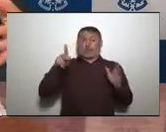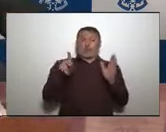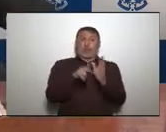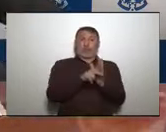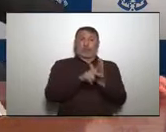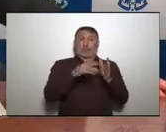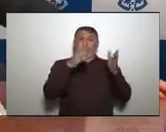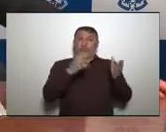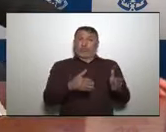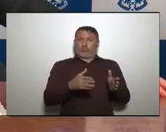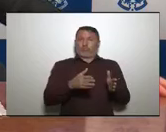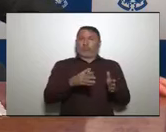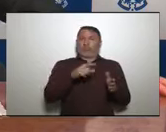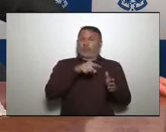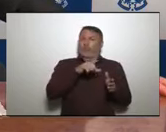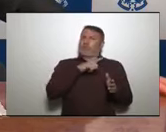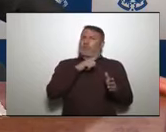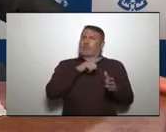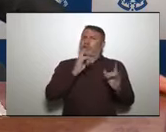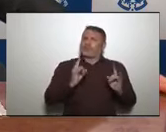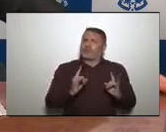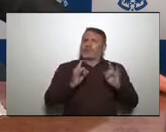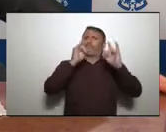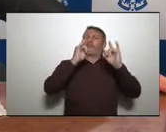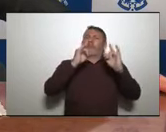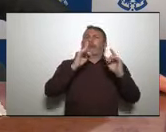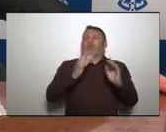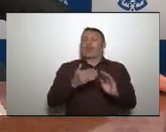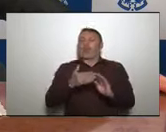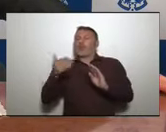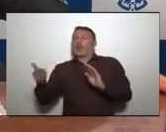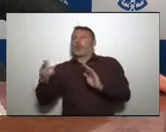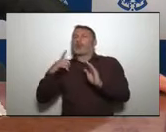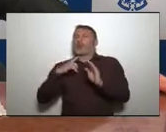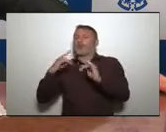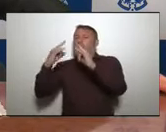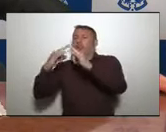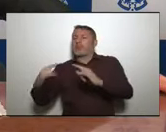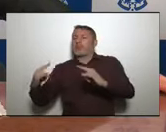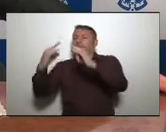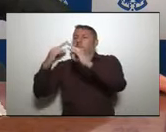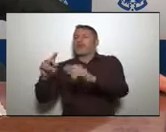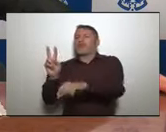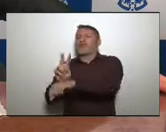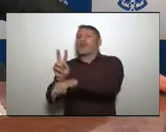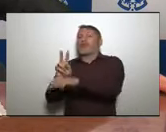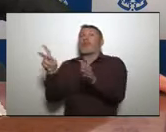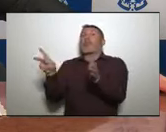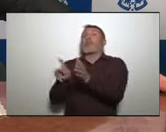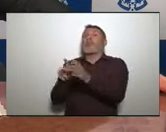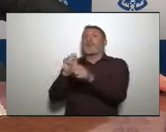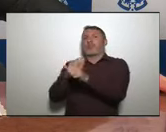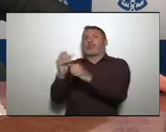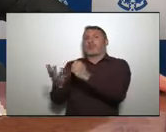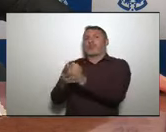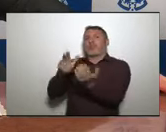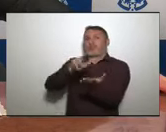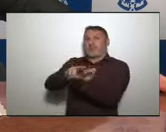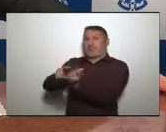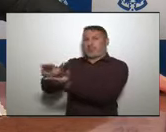para dar mais capacidade ao Hospital Silvio Avidos para o tratamento de coronavírus. É verdade. Para a gente finalizar,